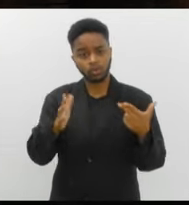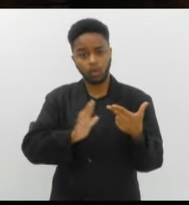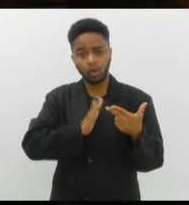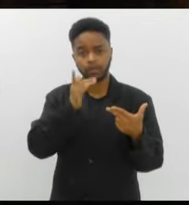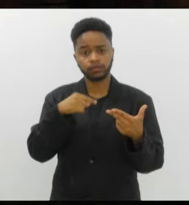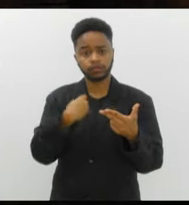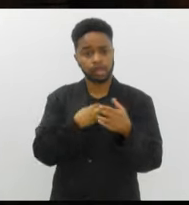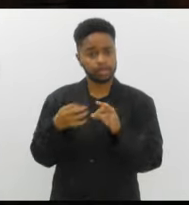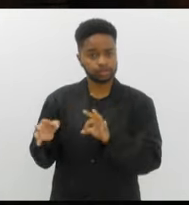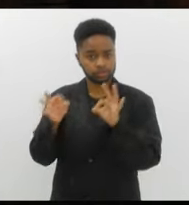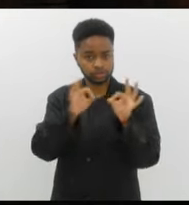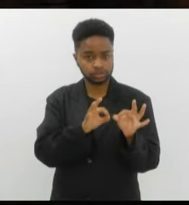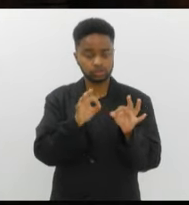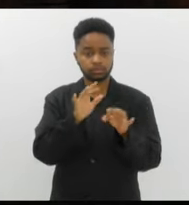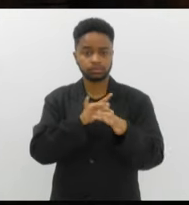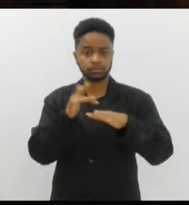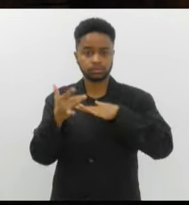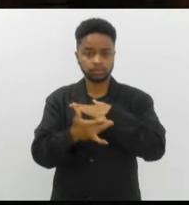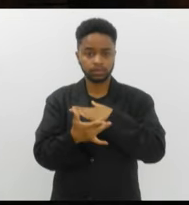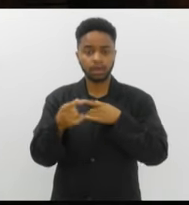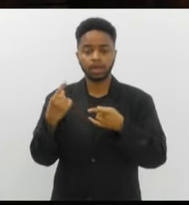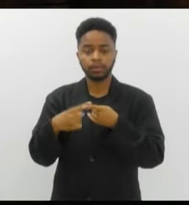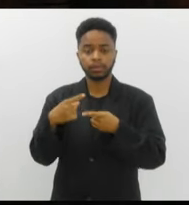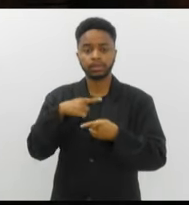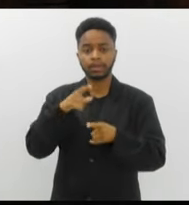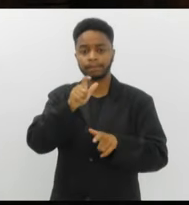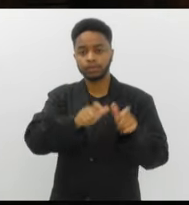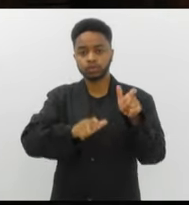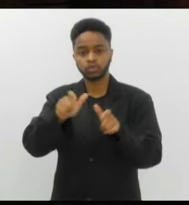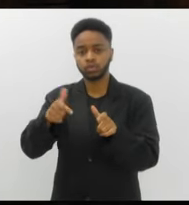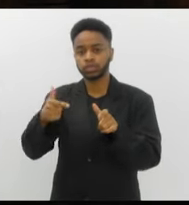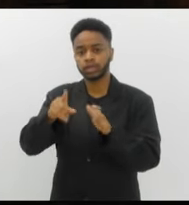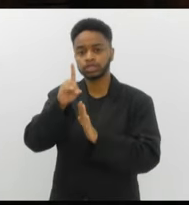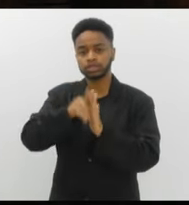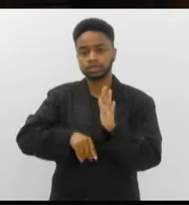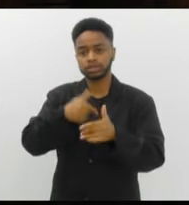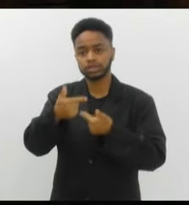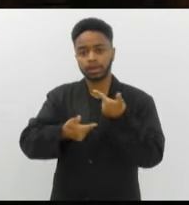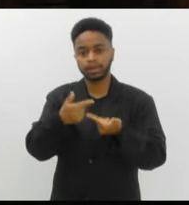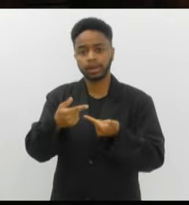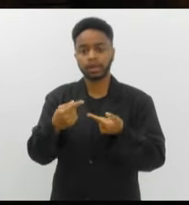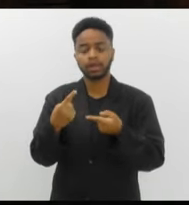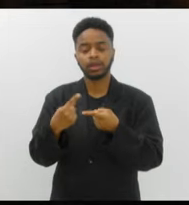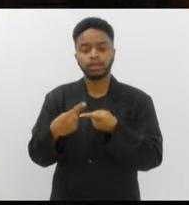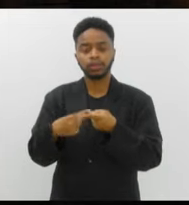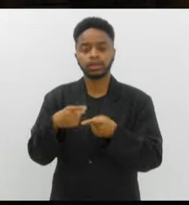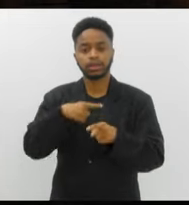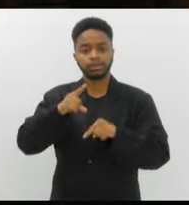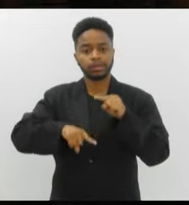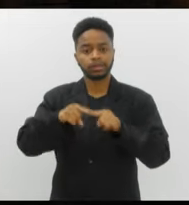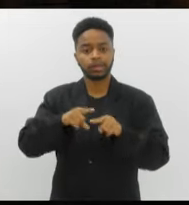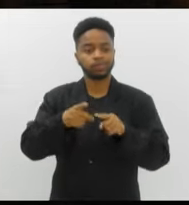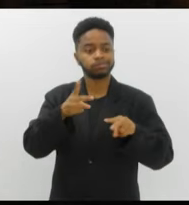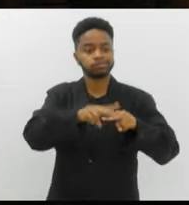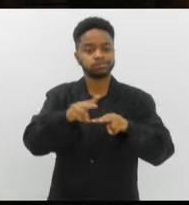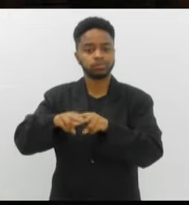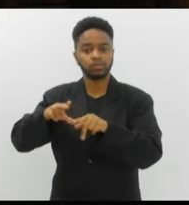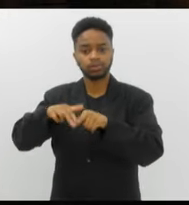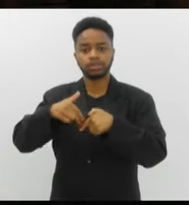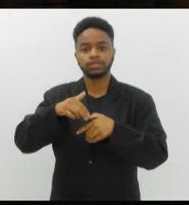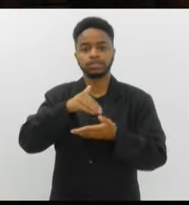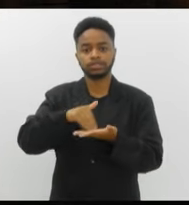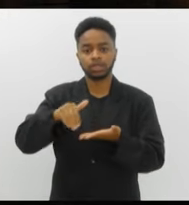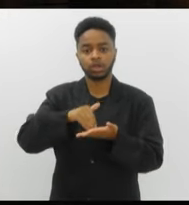nós assistimos através das redes sociais de ambulantes que não têm o direito de trabalhar e terem sua mercadoria apreendida pela Secretaria de